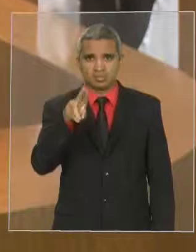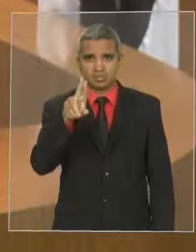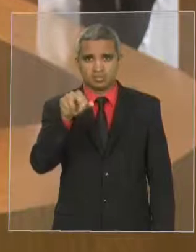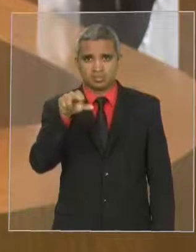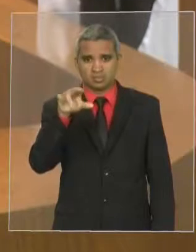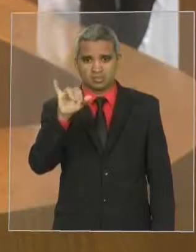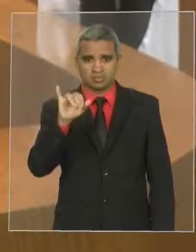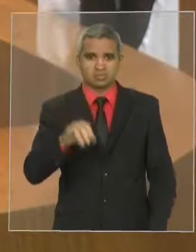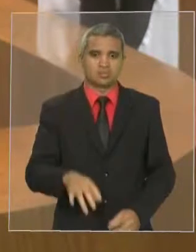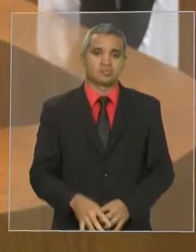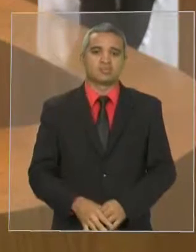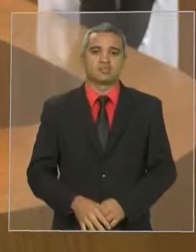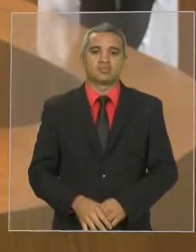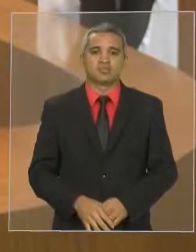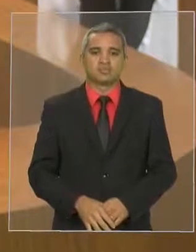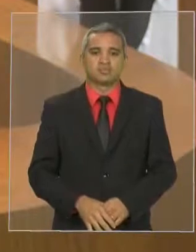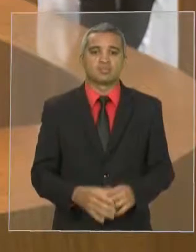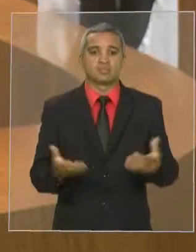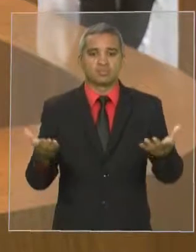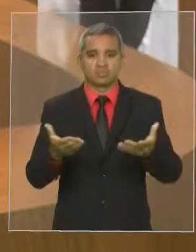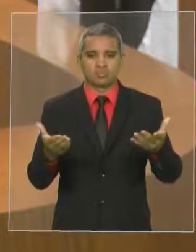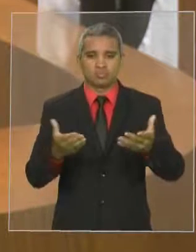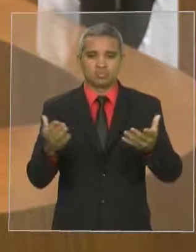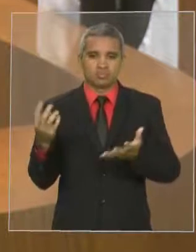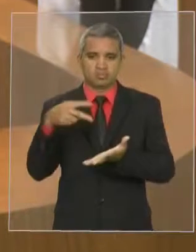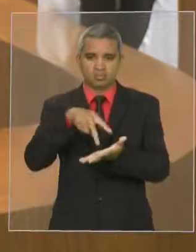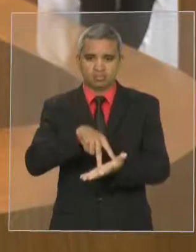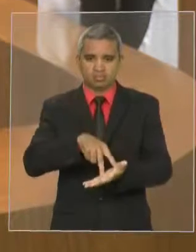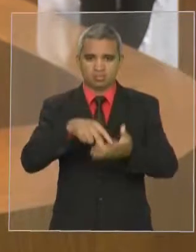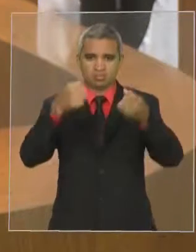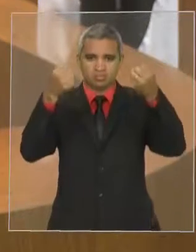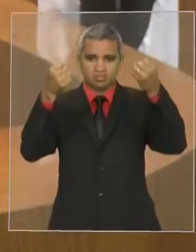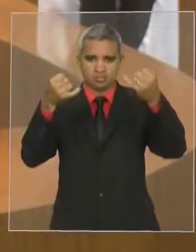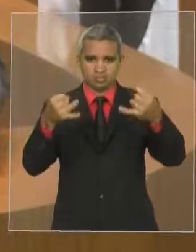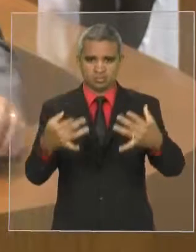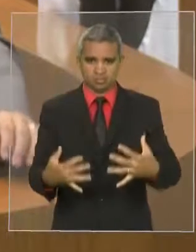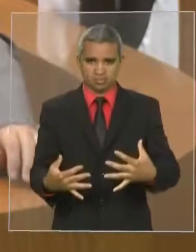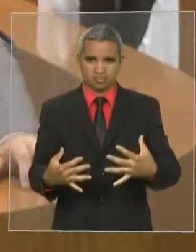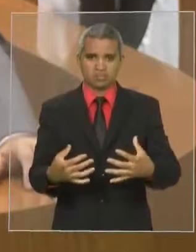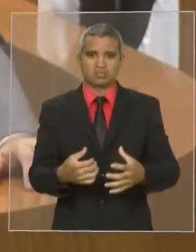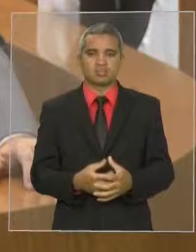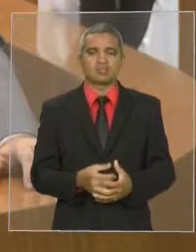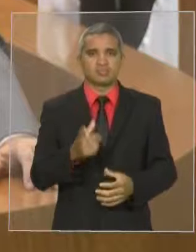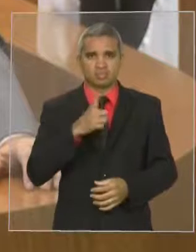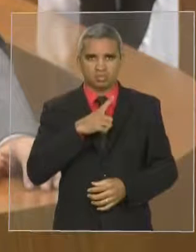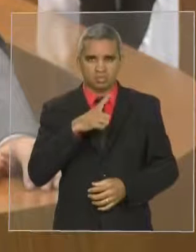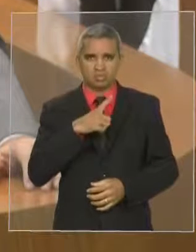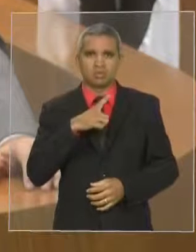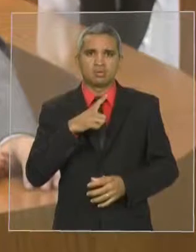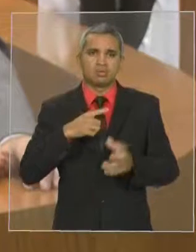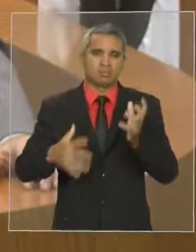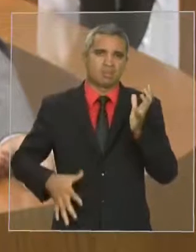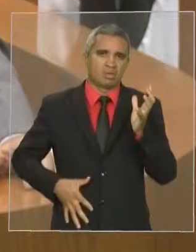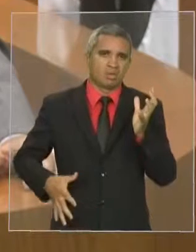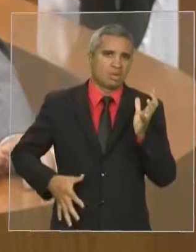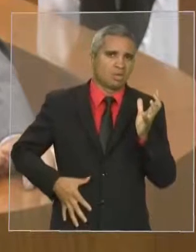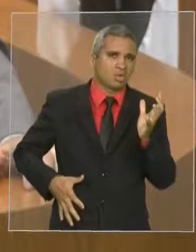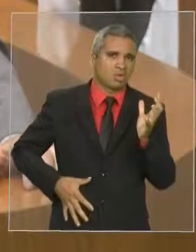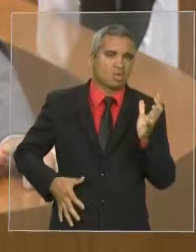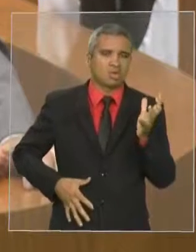faço é para mostrar o quanto ainda há vândalos, o quanto ainda